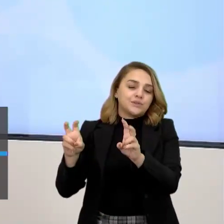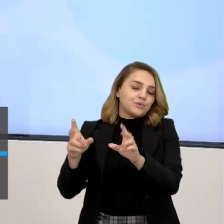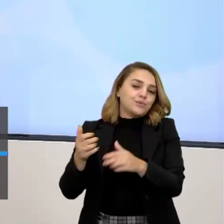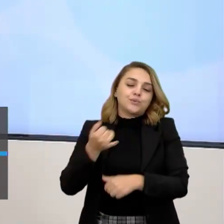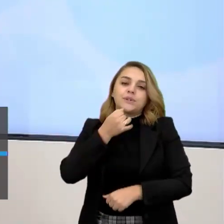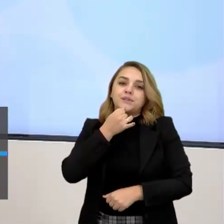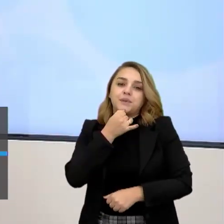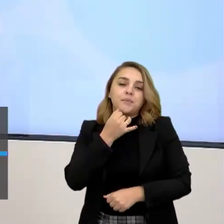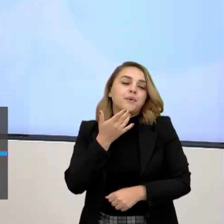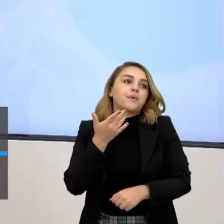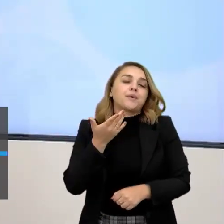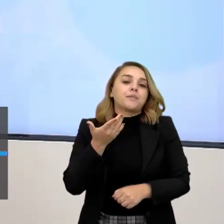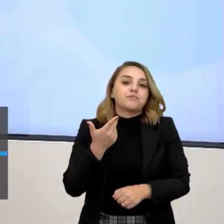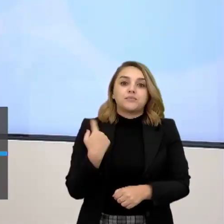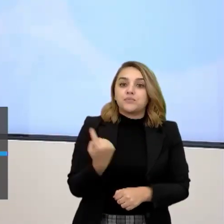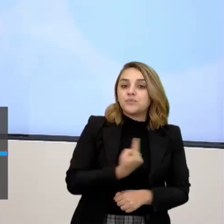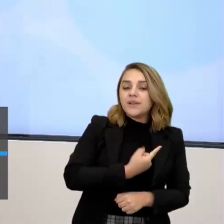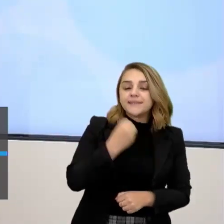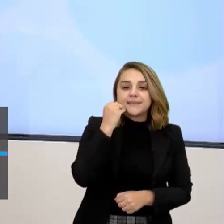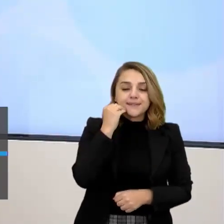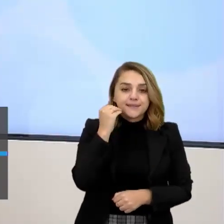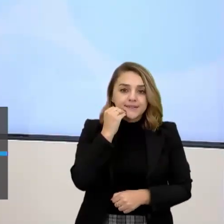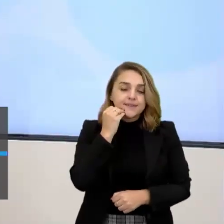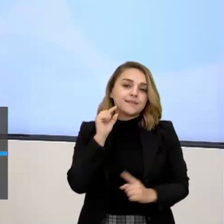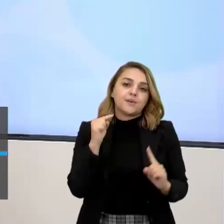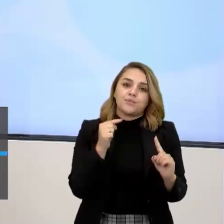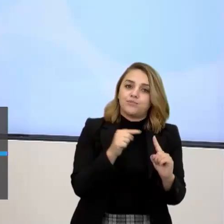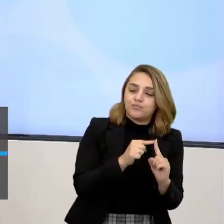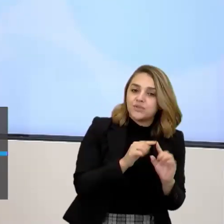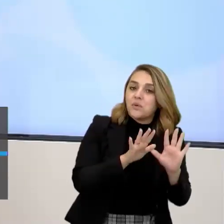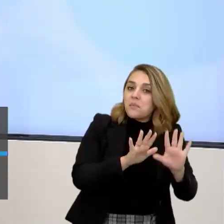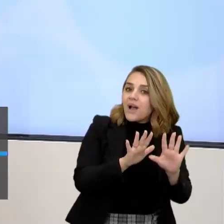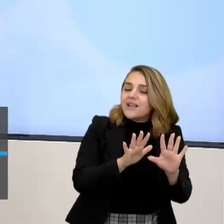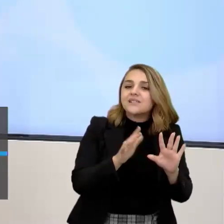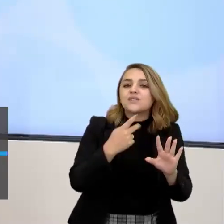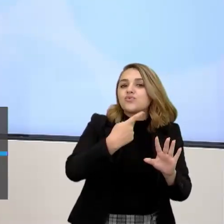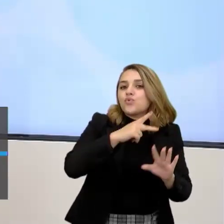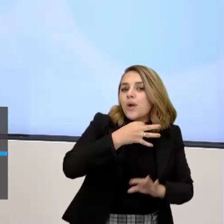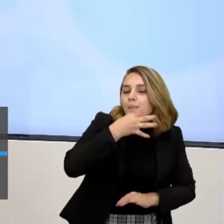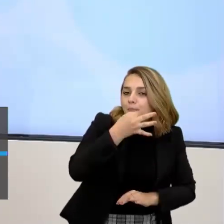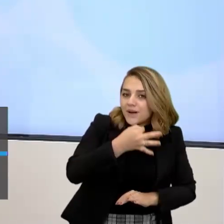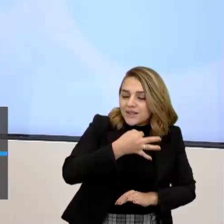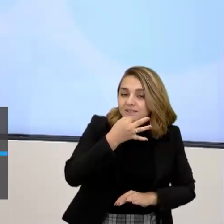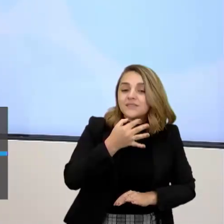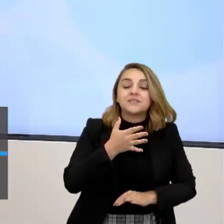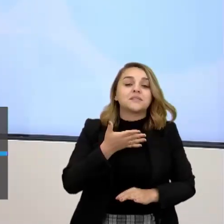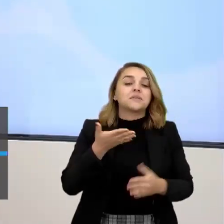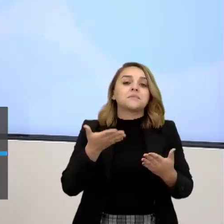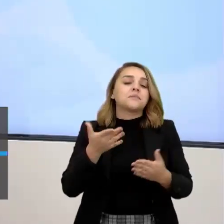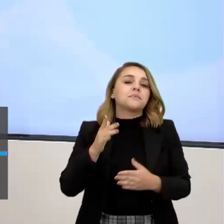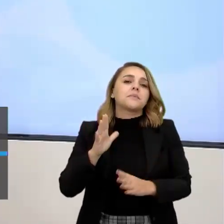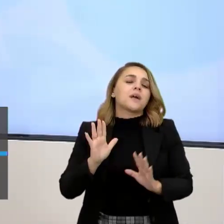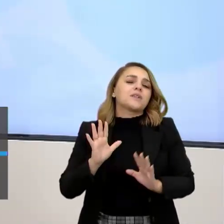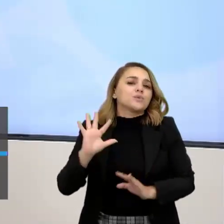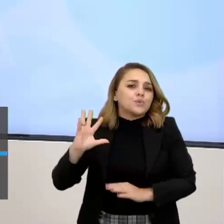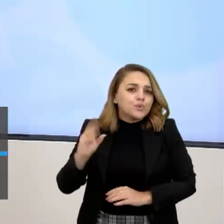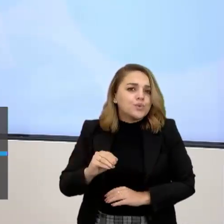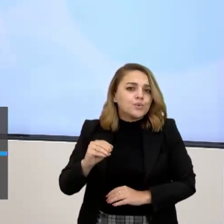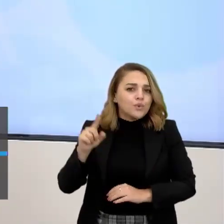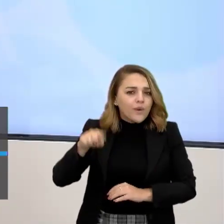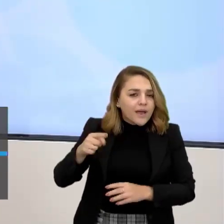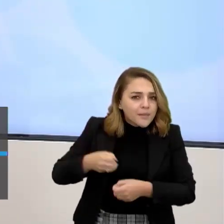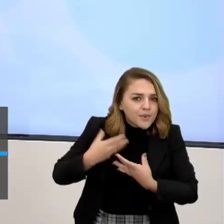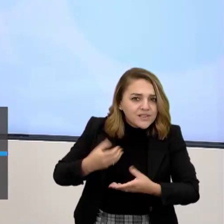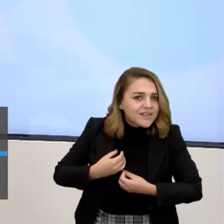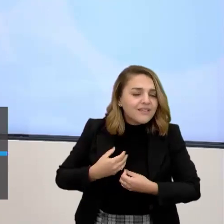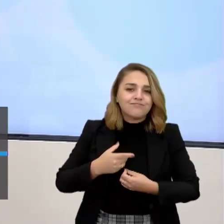seja, por mais que a gente tente deixá-la objetiva, é sempre um ponto de vista. Mas tudo que é subjetivo é poesia?